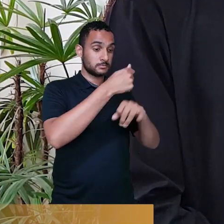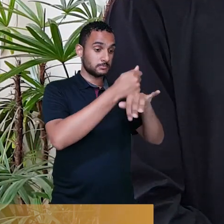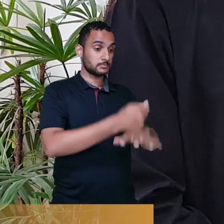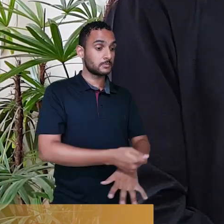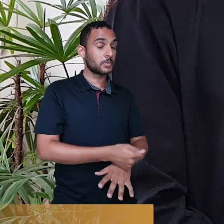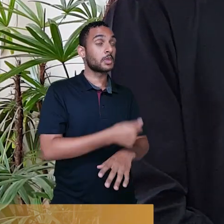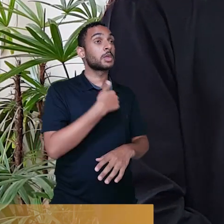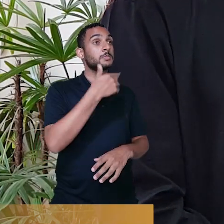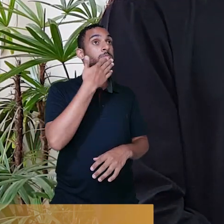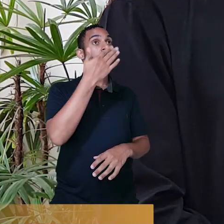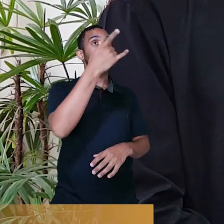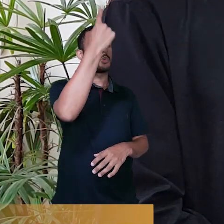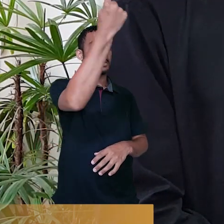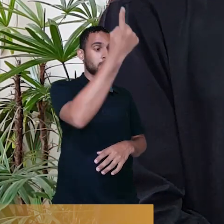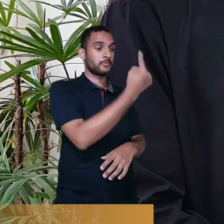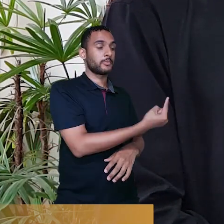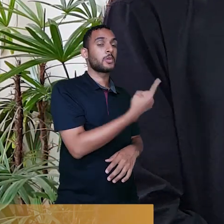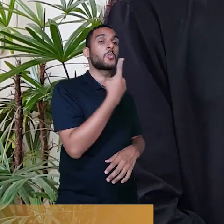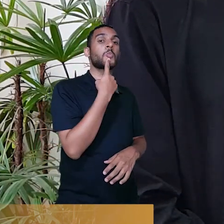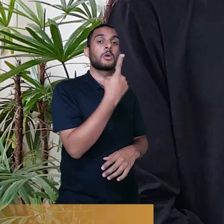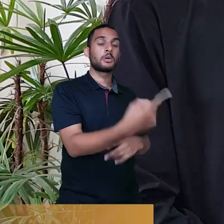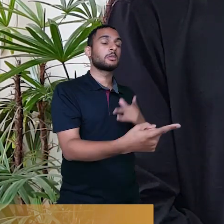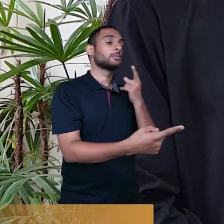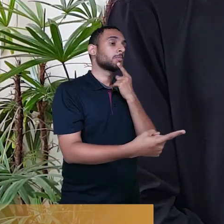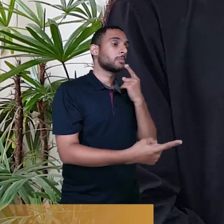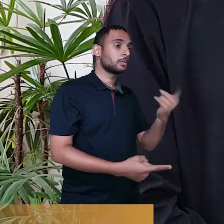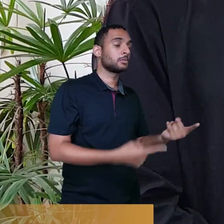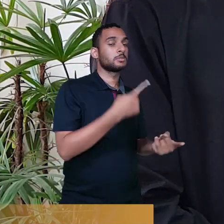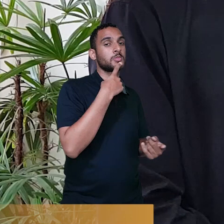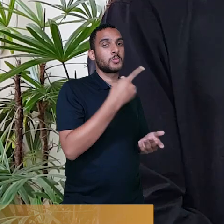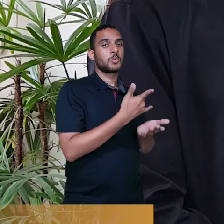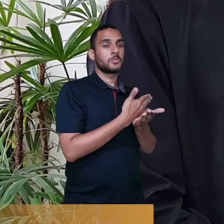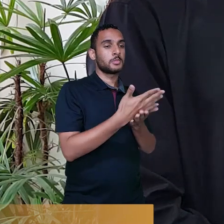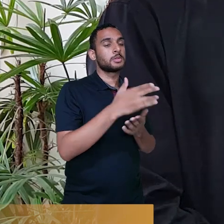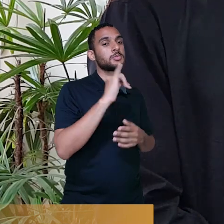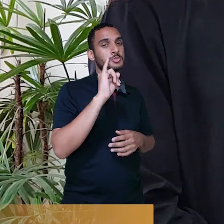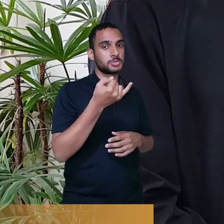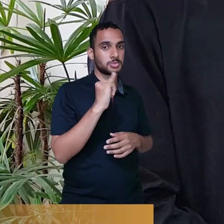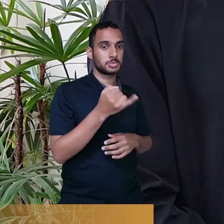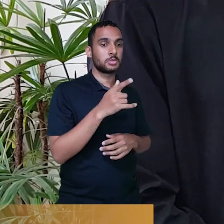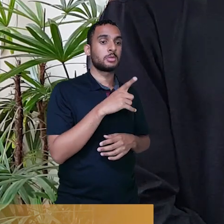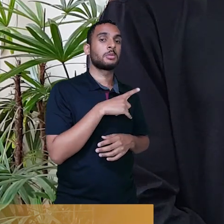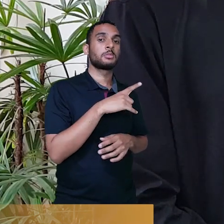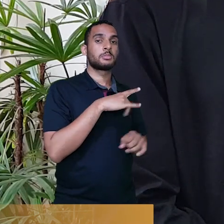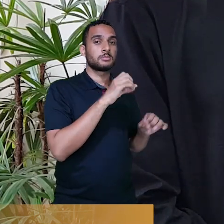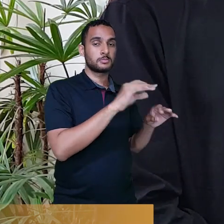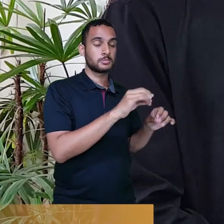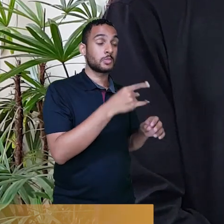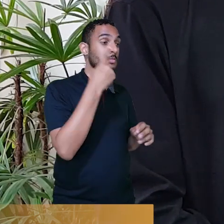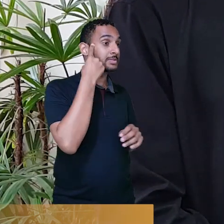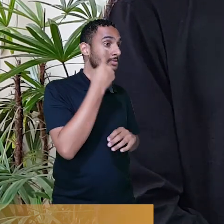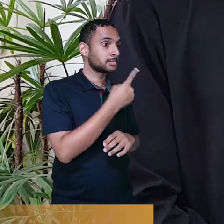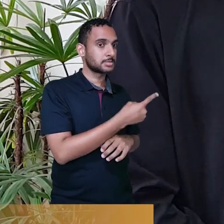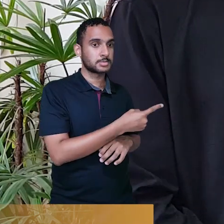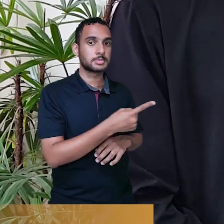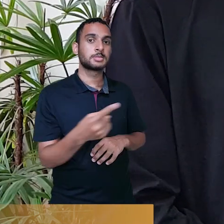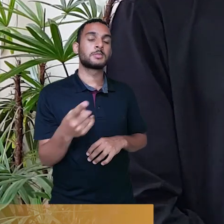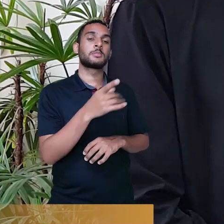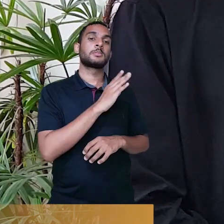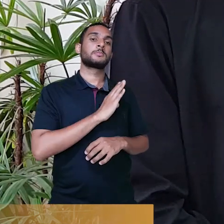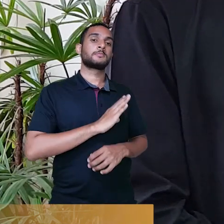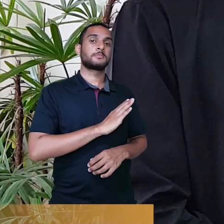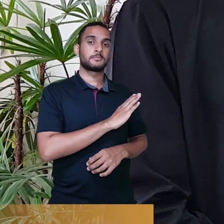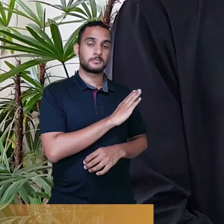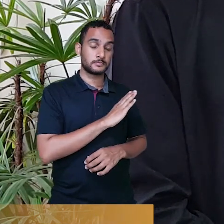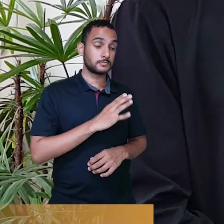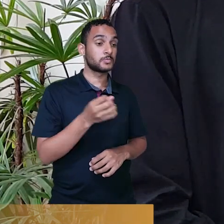e aqui microssérie nós conseguimos com eles que eles possam vir aqui todo ano no início do ano em janeiro nós temos essa formação é uma